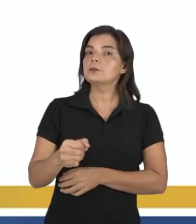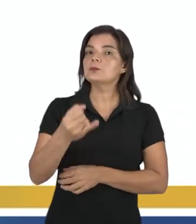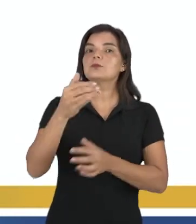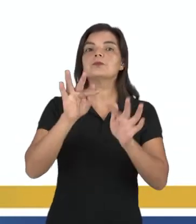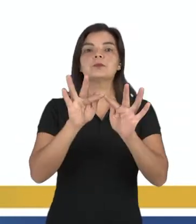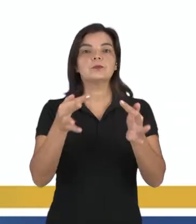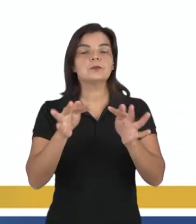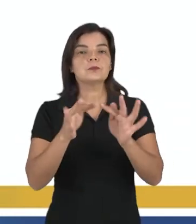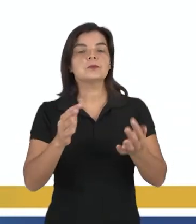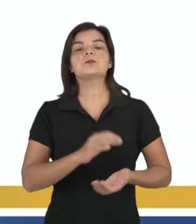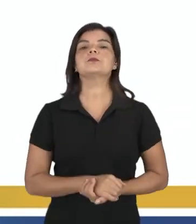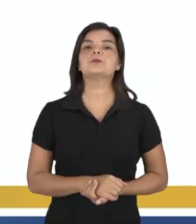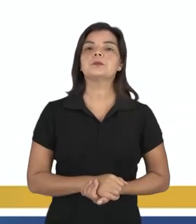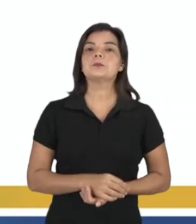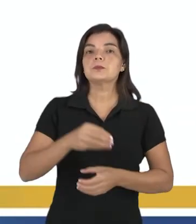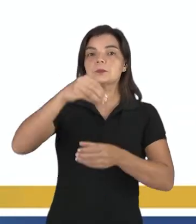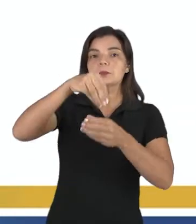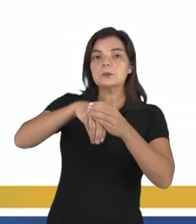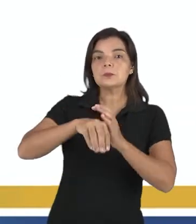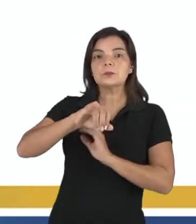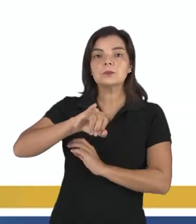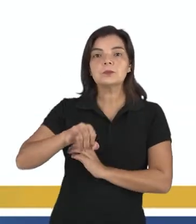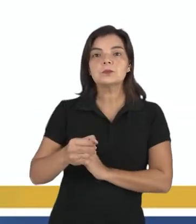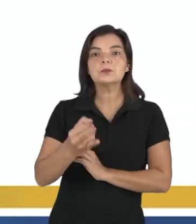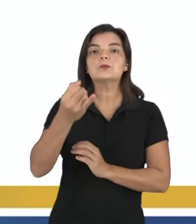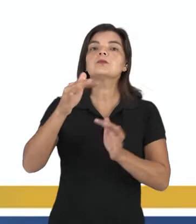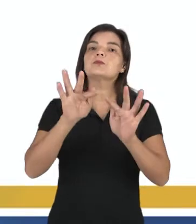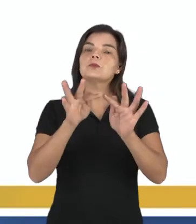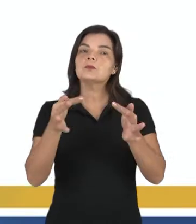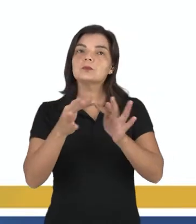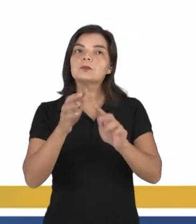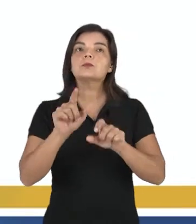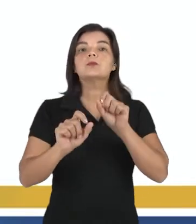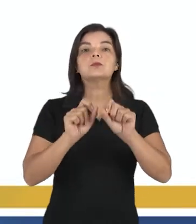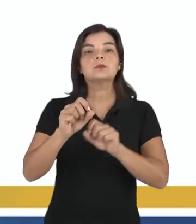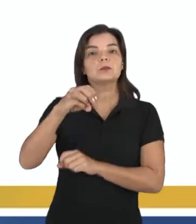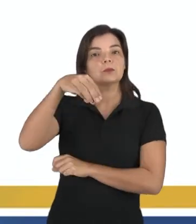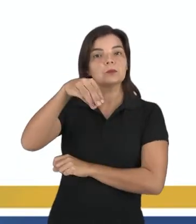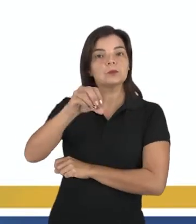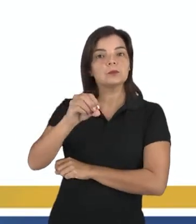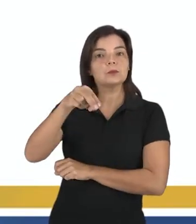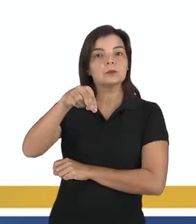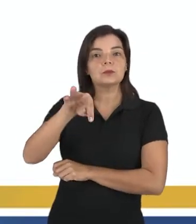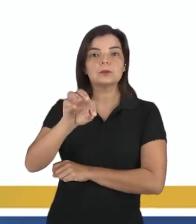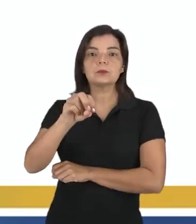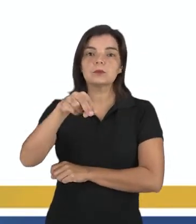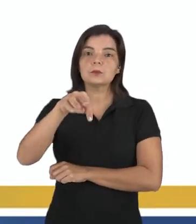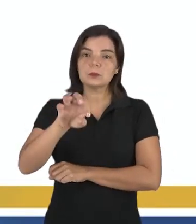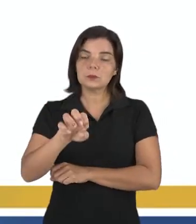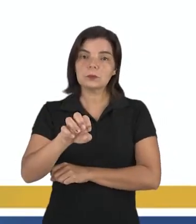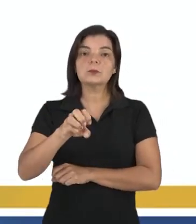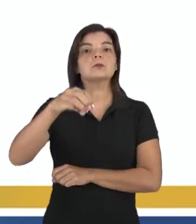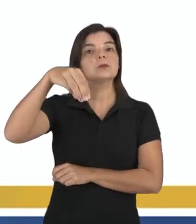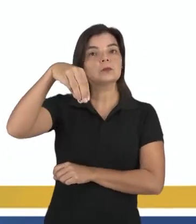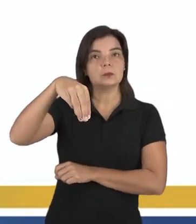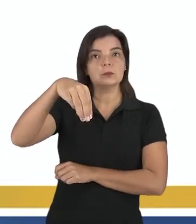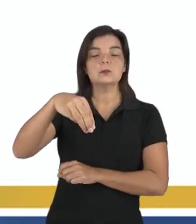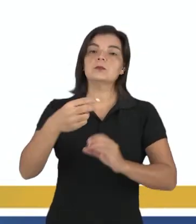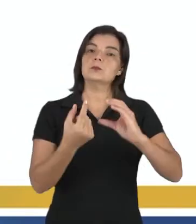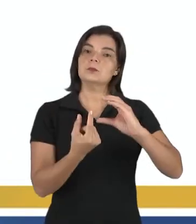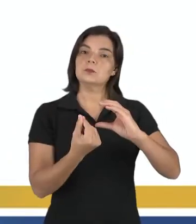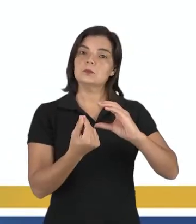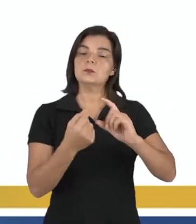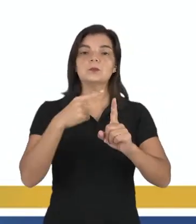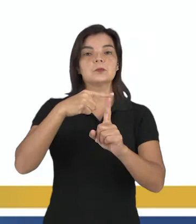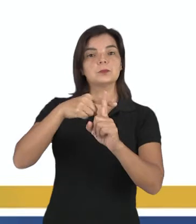bem? Dentro do juros simples, nós vamos ter ainda um montante, que ele é representado pelo capital mais